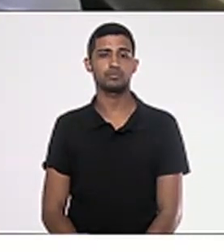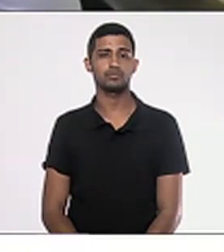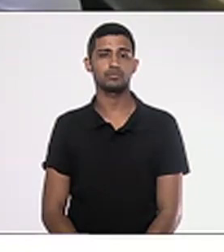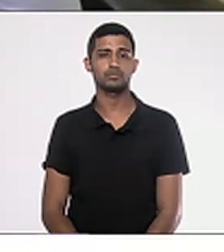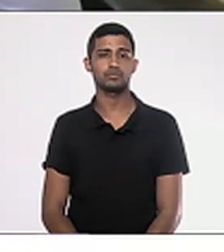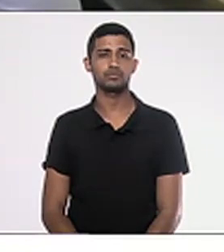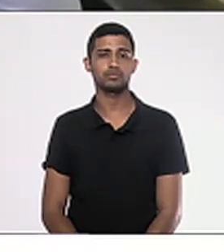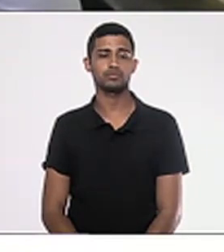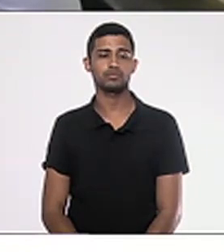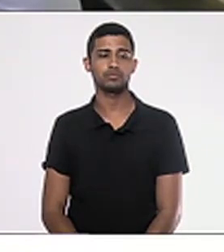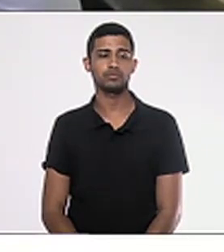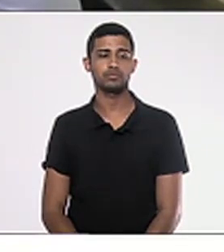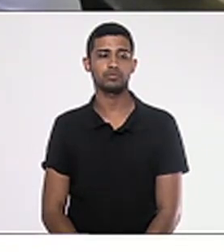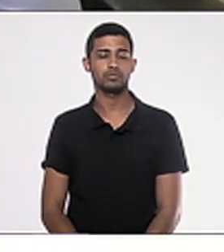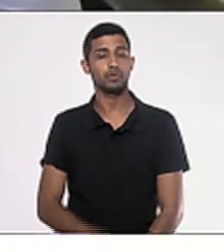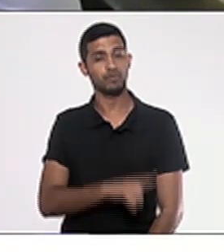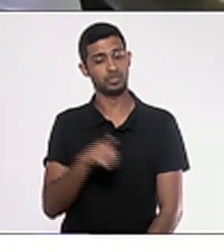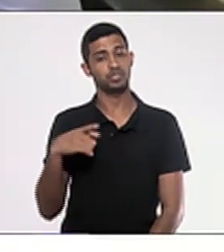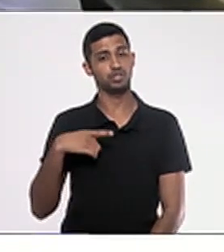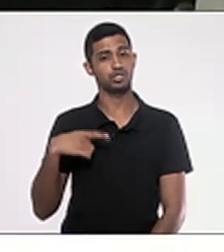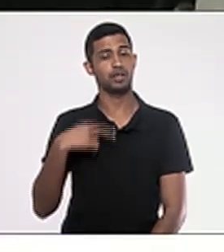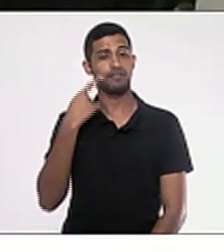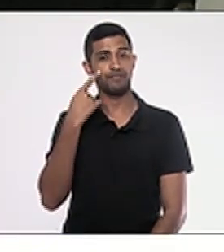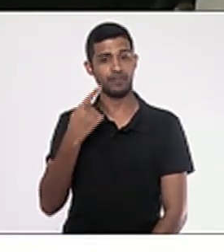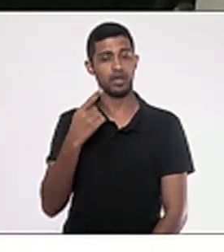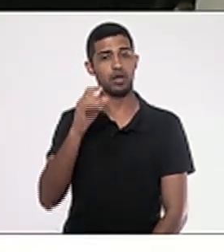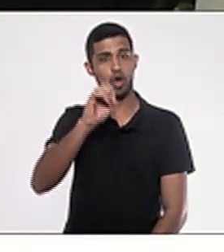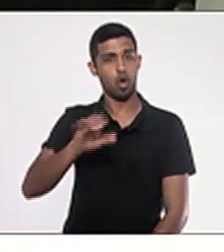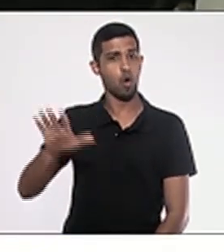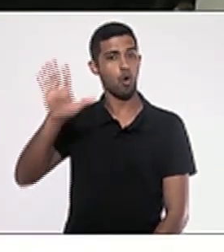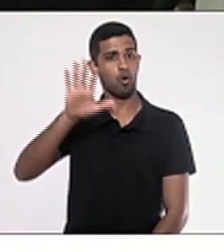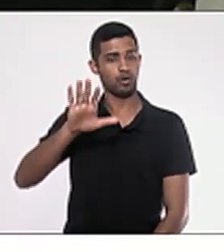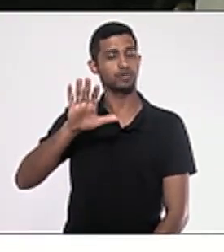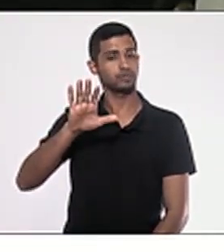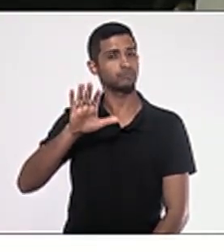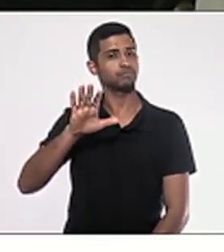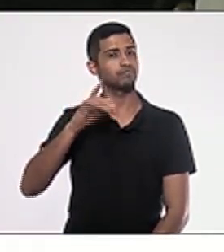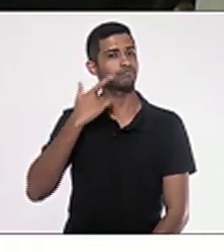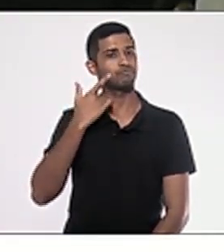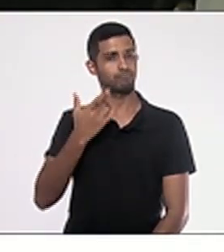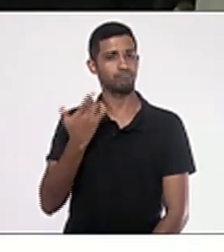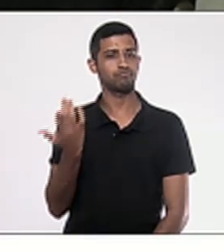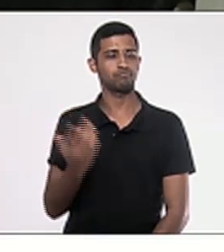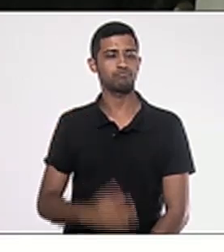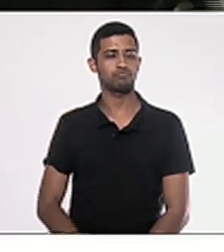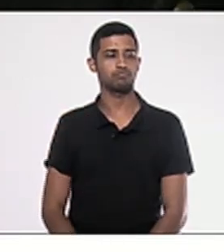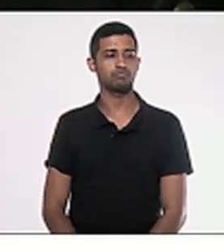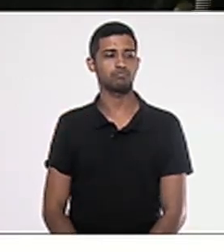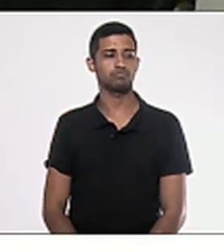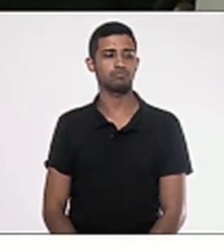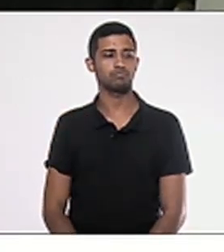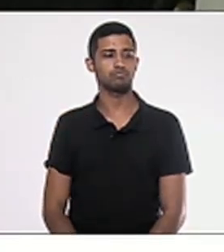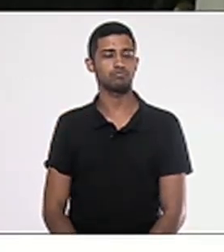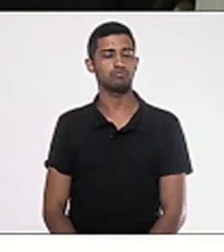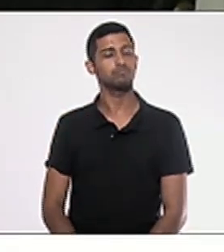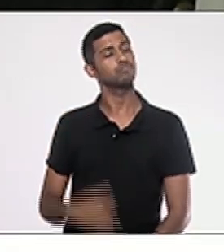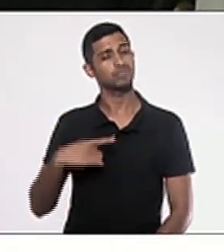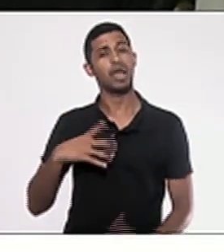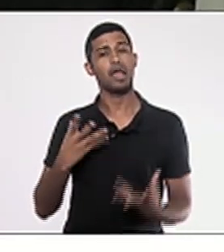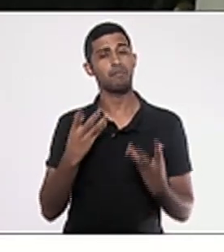a Foz Água, que agora é a Zona Oeste Mais, né? E também nenhum óbice em receber as